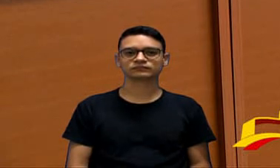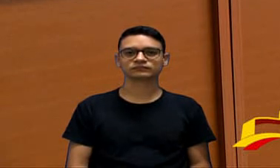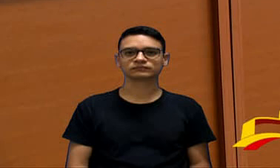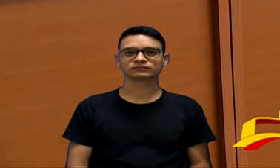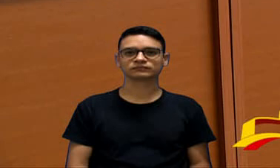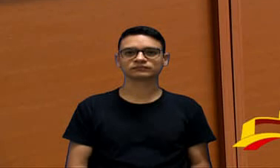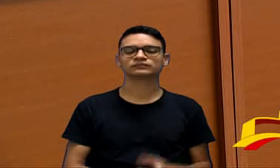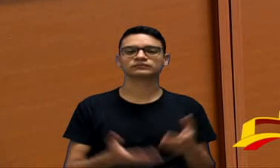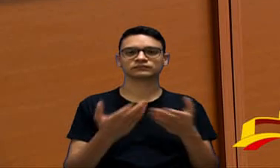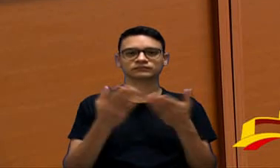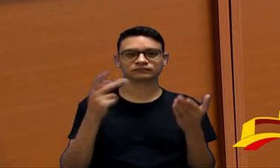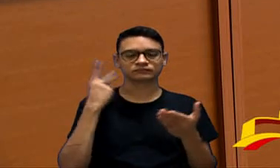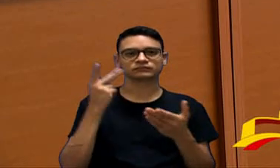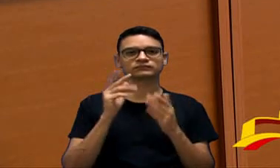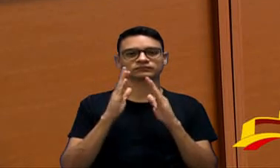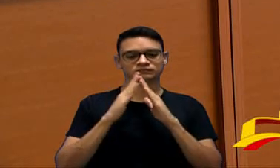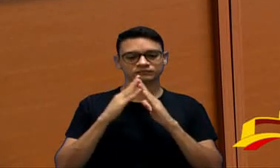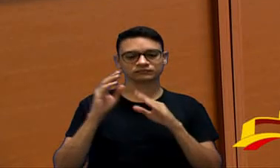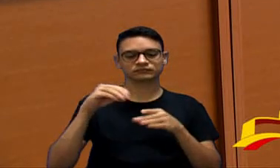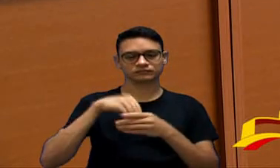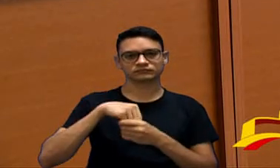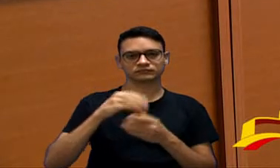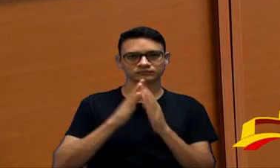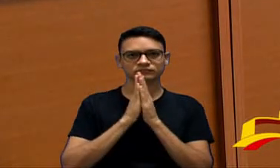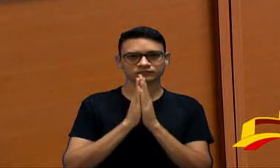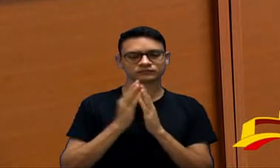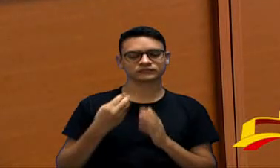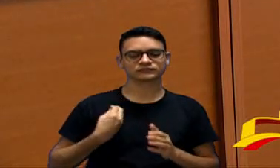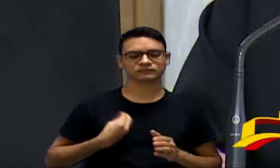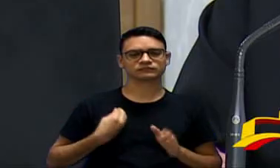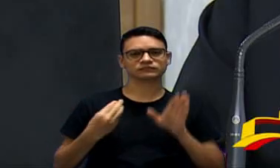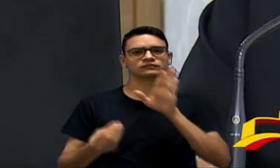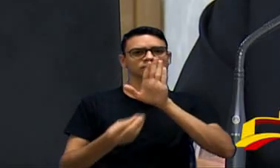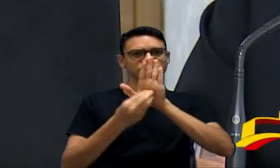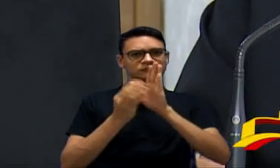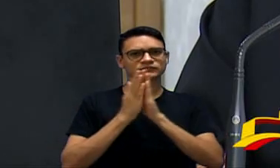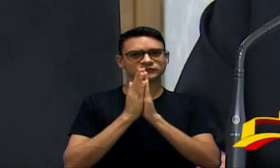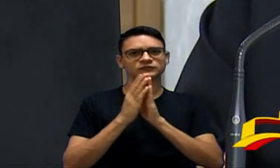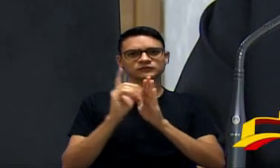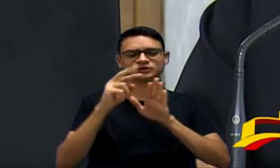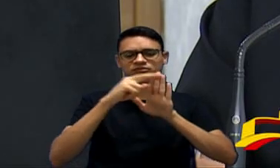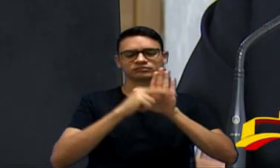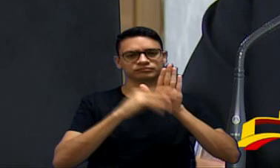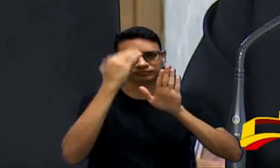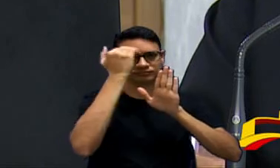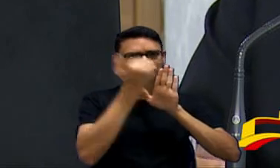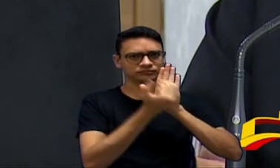Os vereadores estão na casa. Eu devo confirmar a presença para nós aí, para dar o nome regimental?